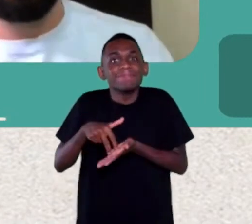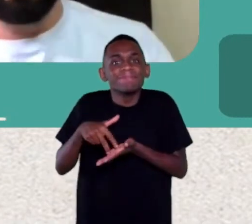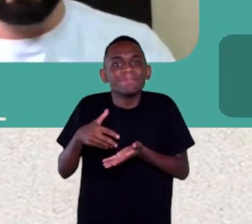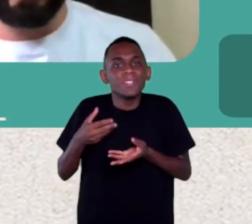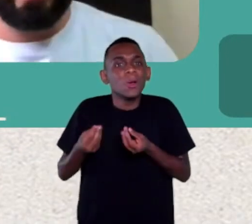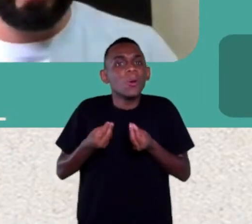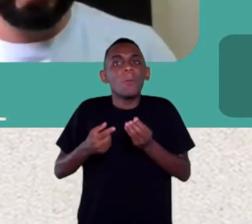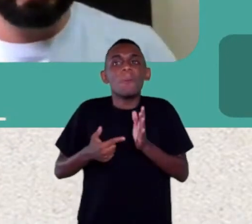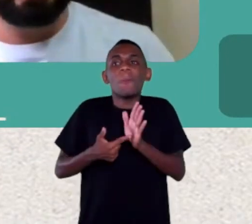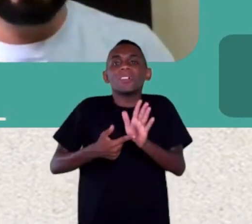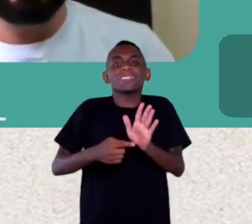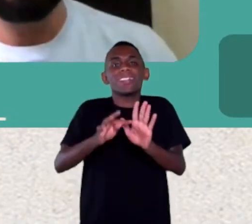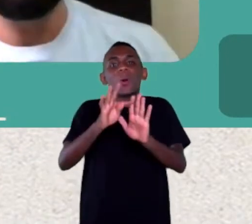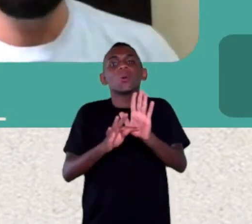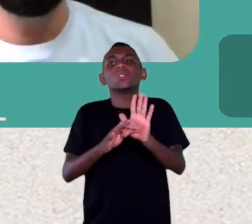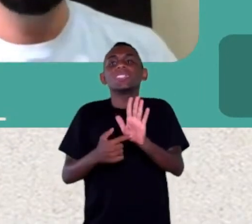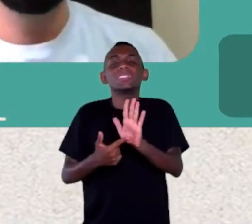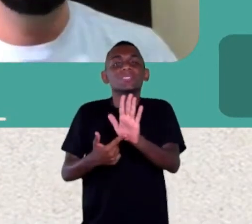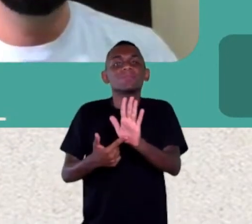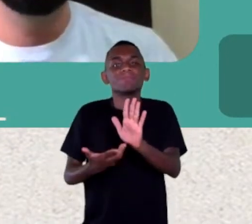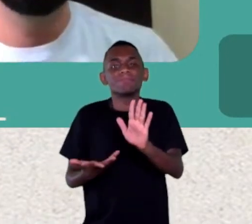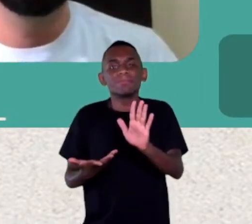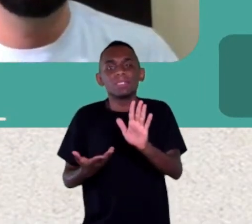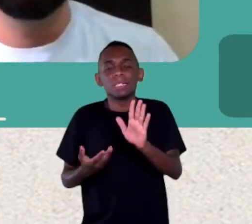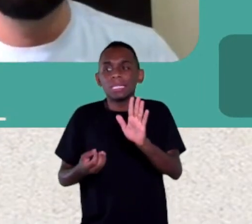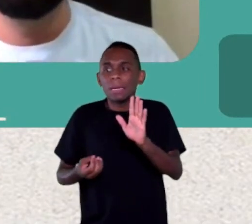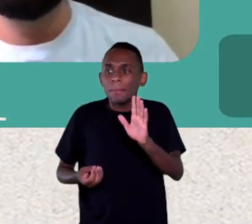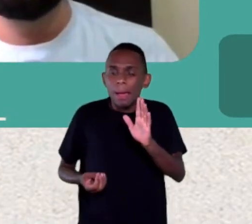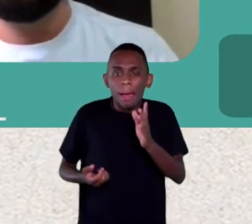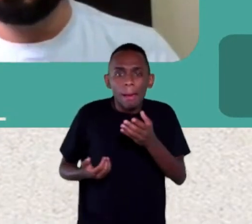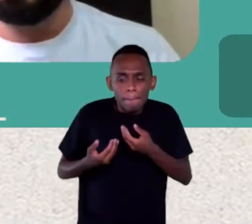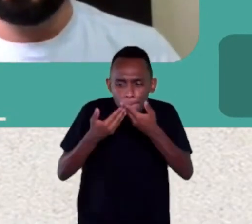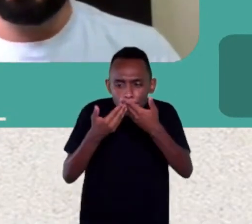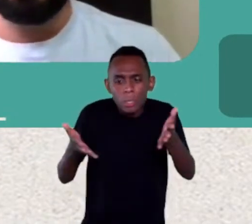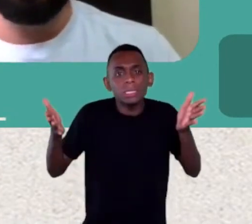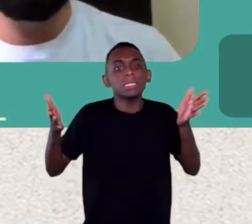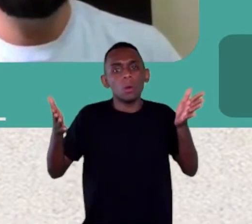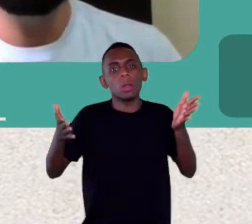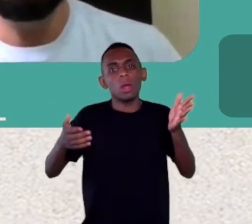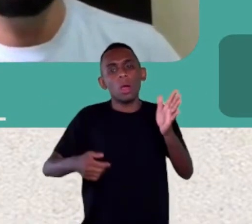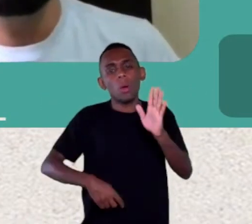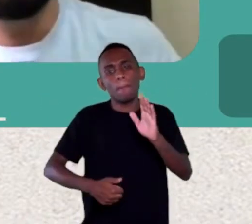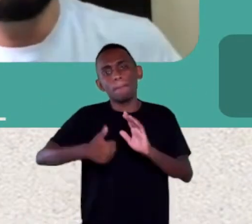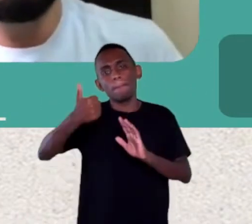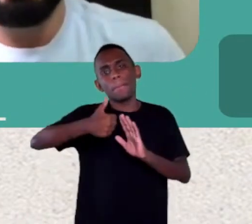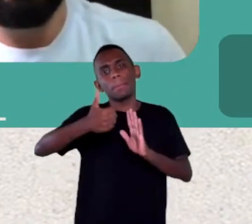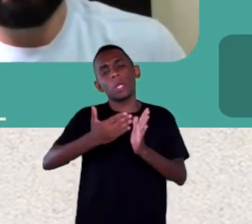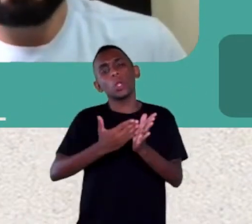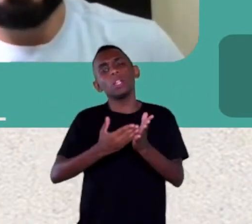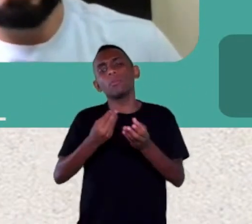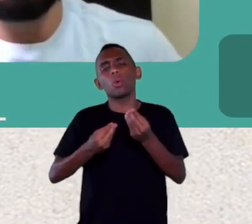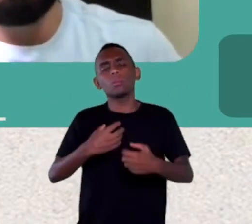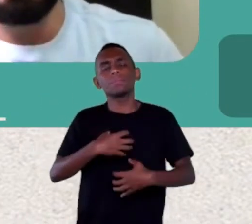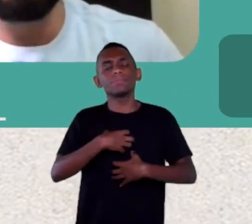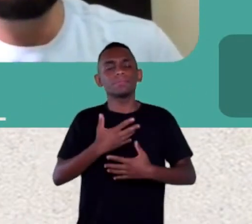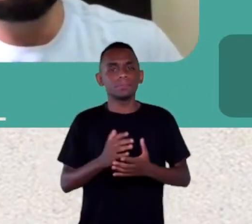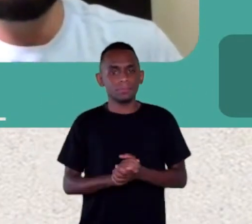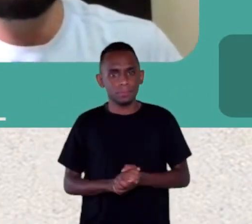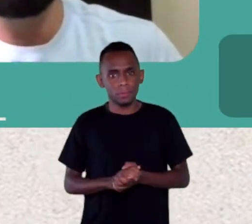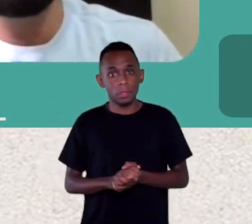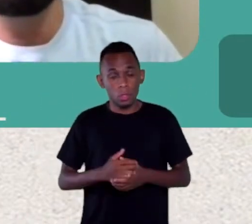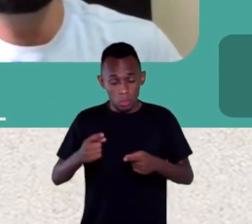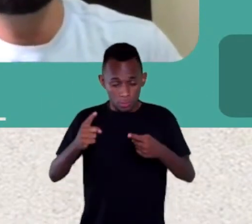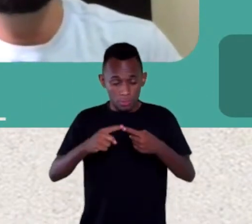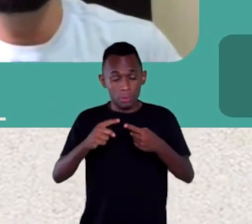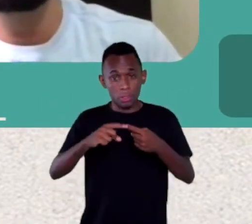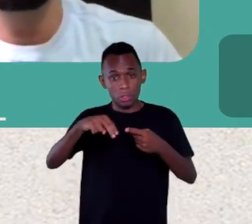você lançar o primeiro livro? O primeiro, ele é o Nota de Falecimento,